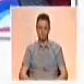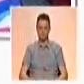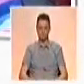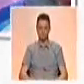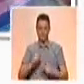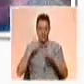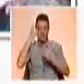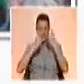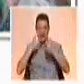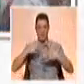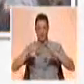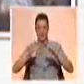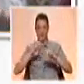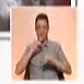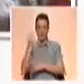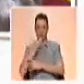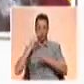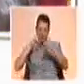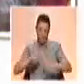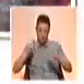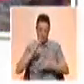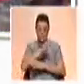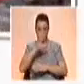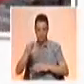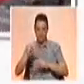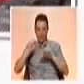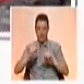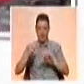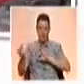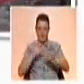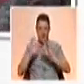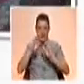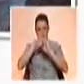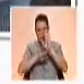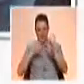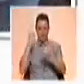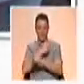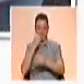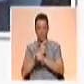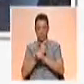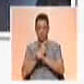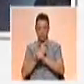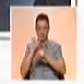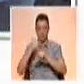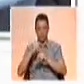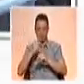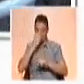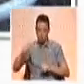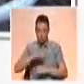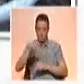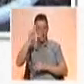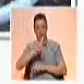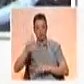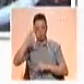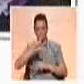A pensar nas férias da Páscoa, o Instituto de Investigação Científica Tropical está a preparar um programa de atividades no Jardim Botânico Tropical, em